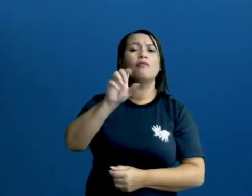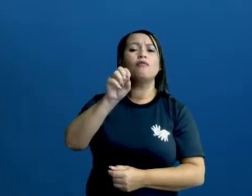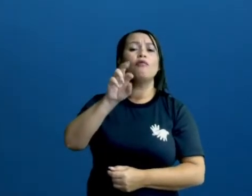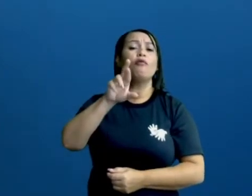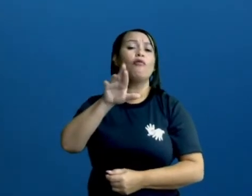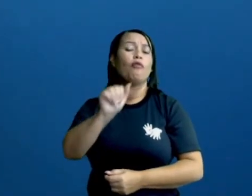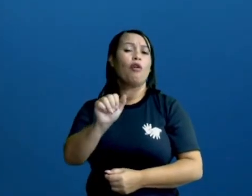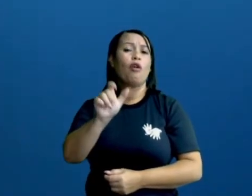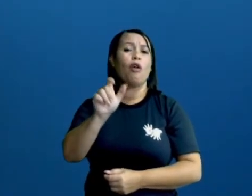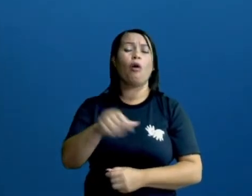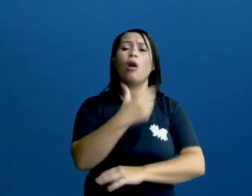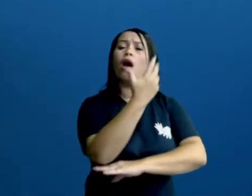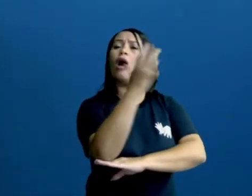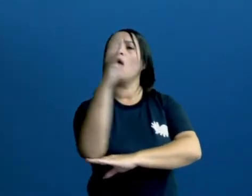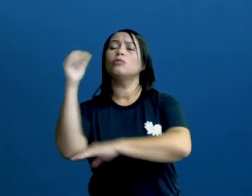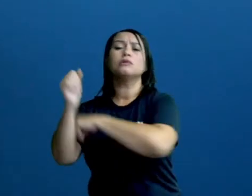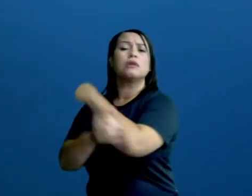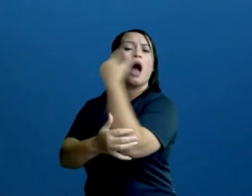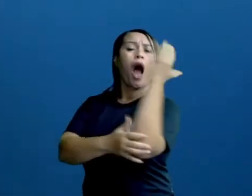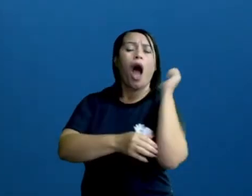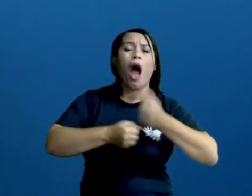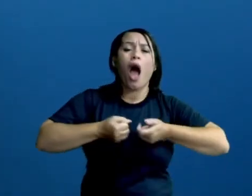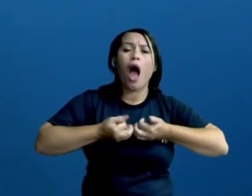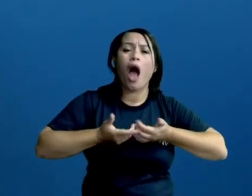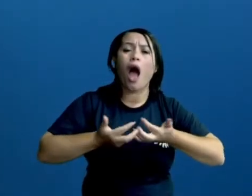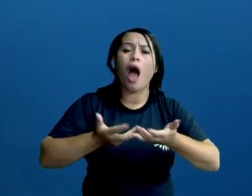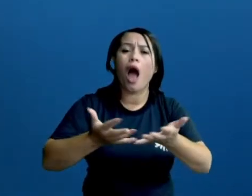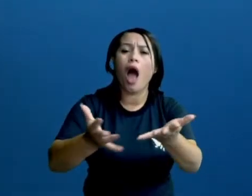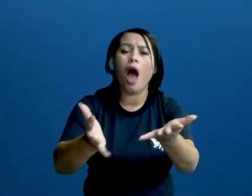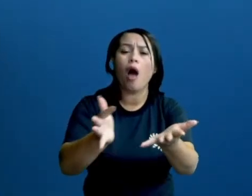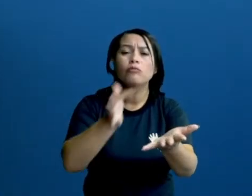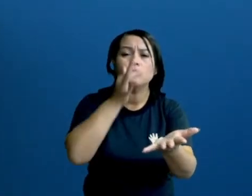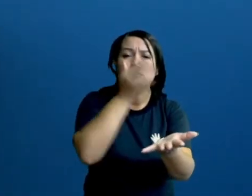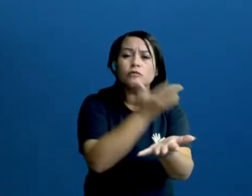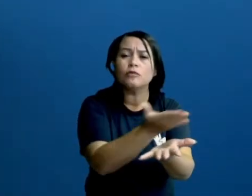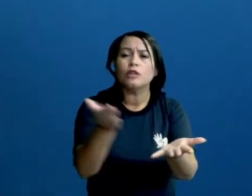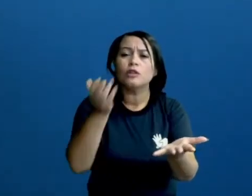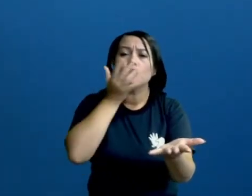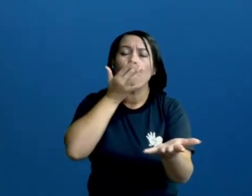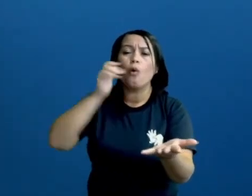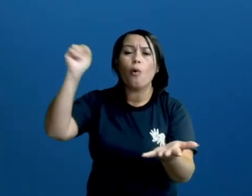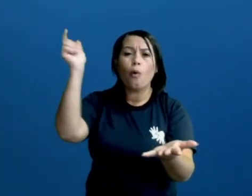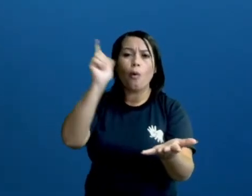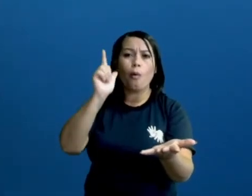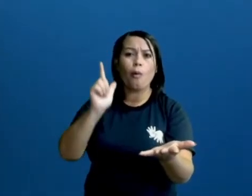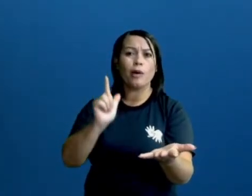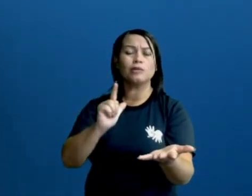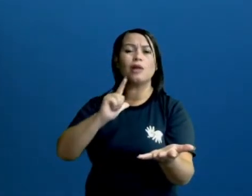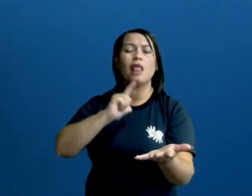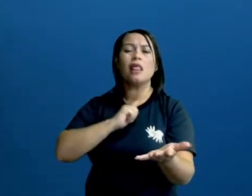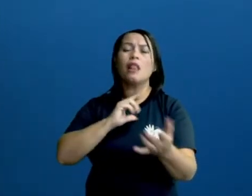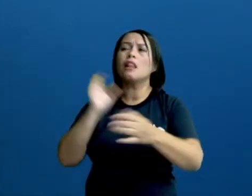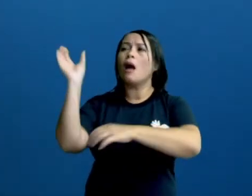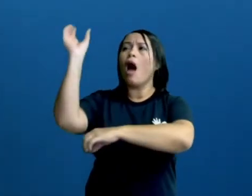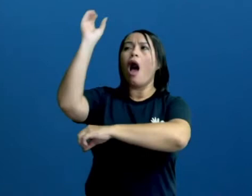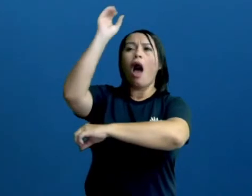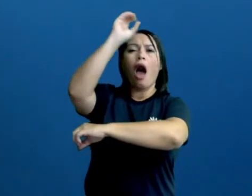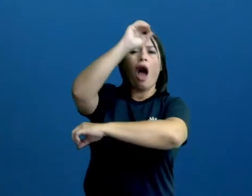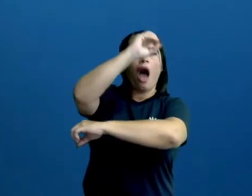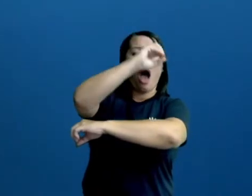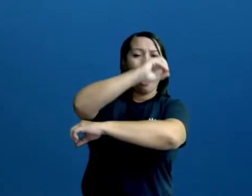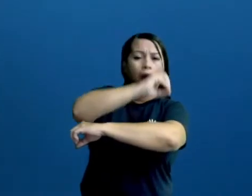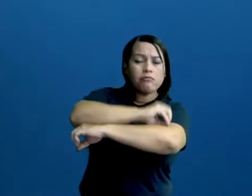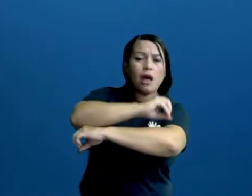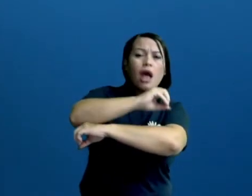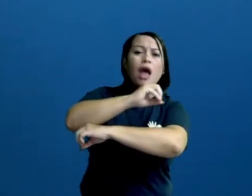diz: os campos teus floridos azulados repetem pela aurora e no sol posto o grito